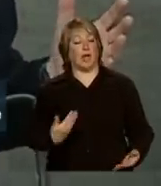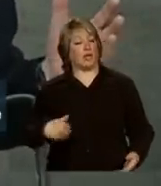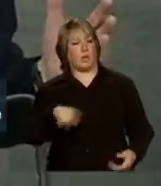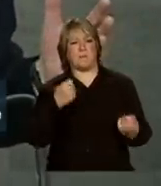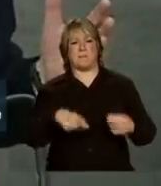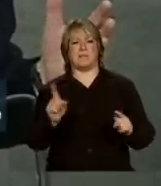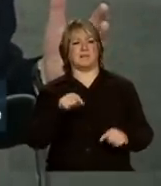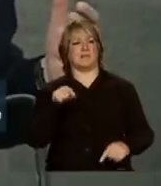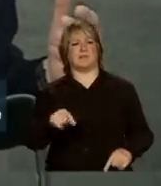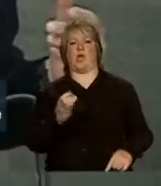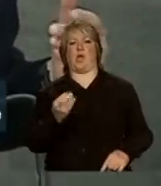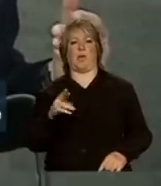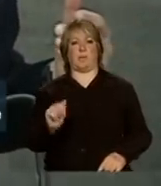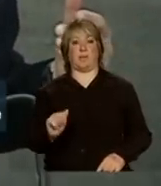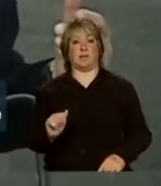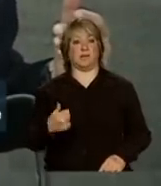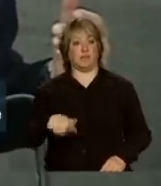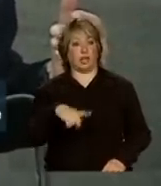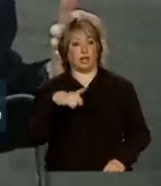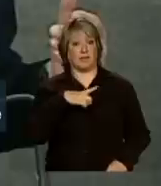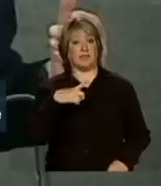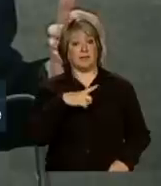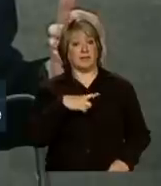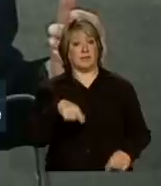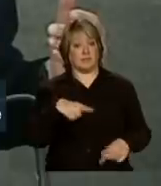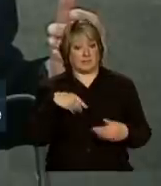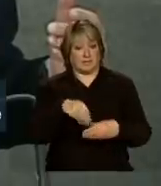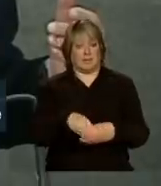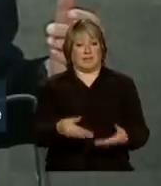do Kafka Tá certo nós temos ele em casa